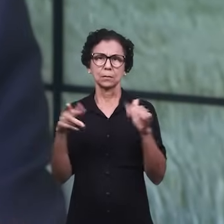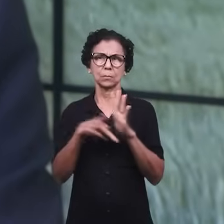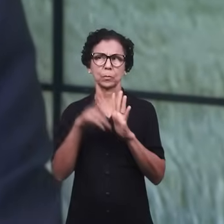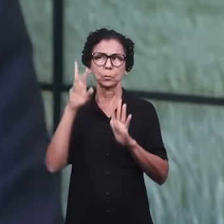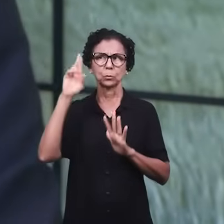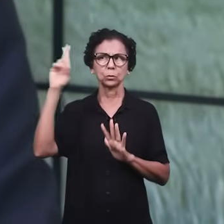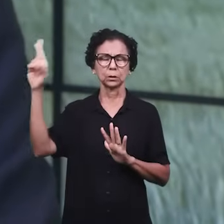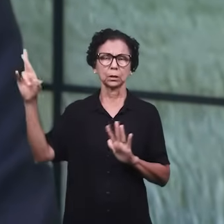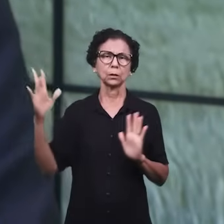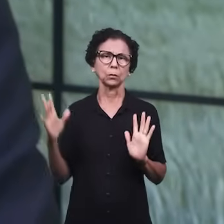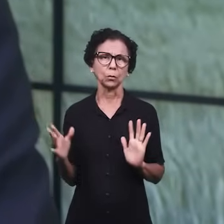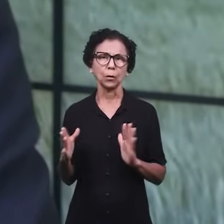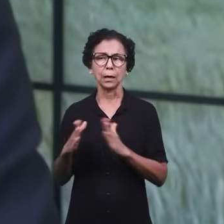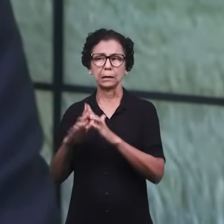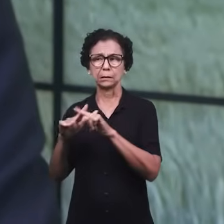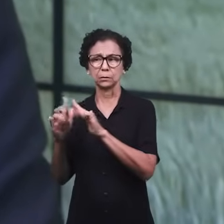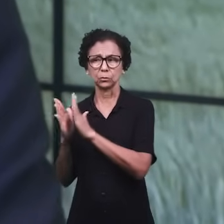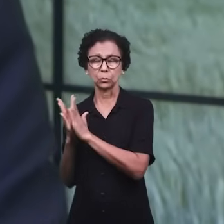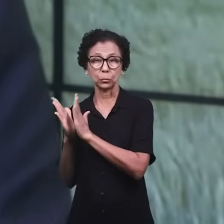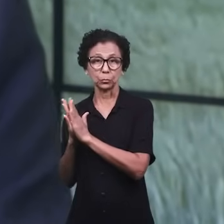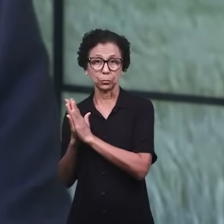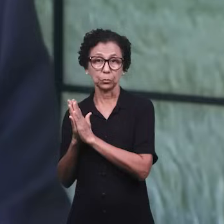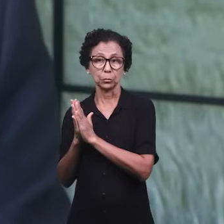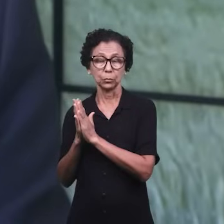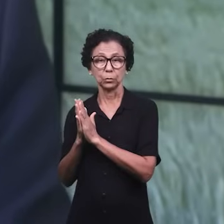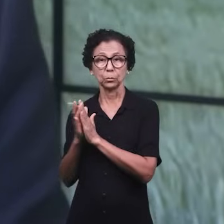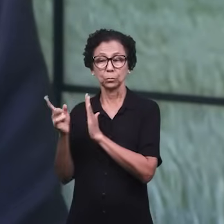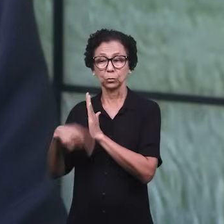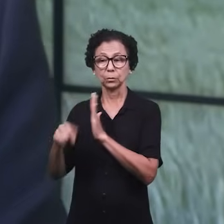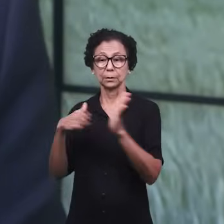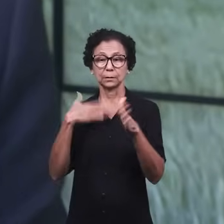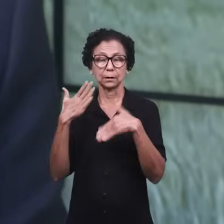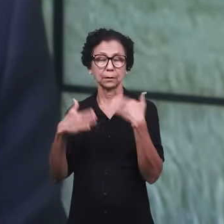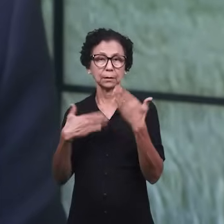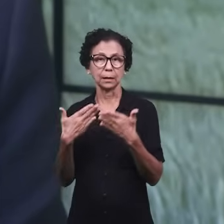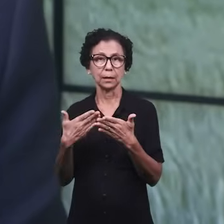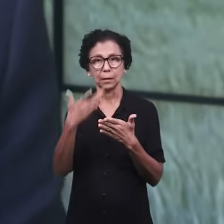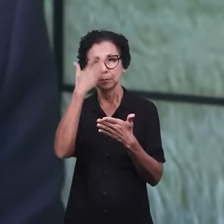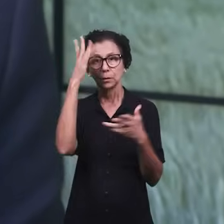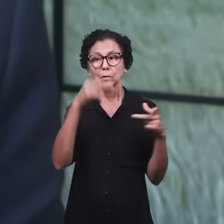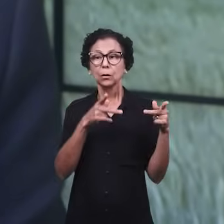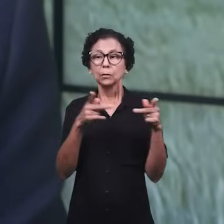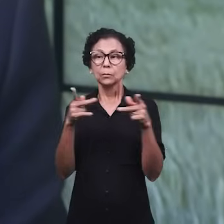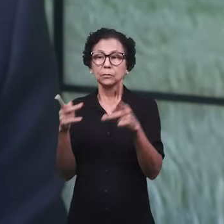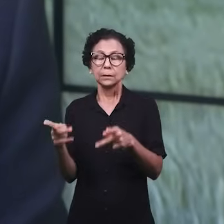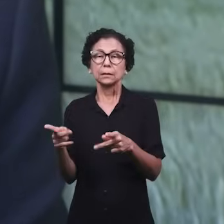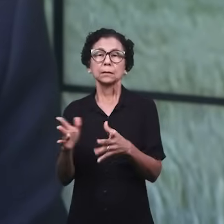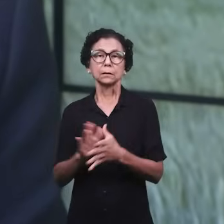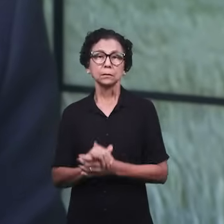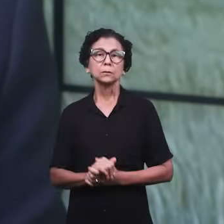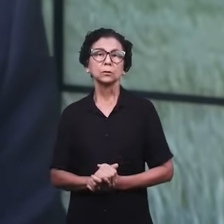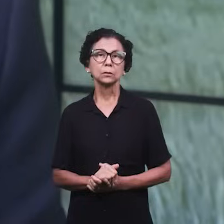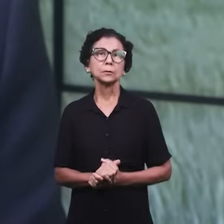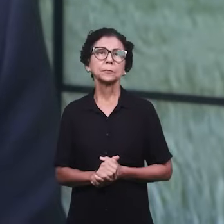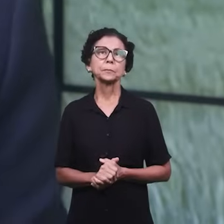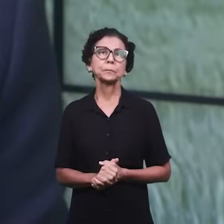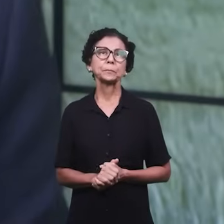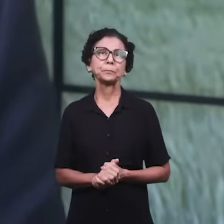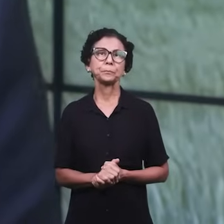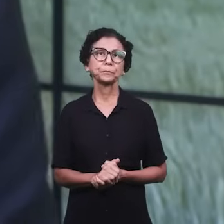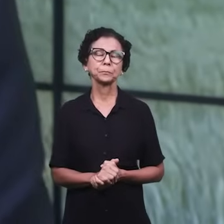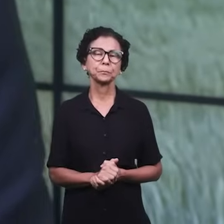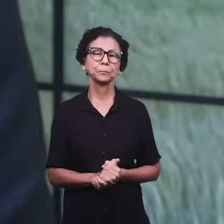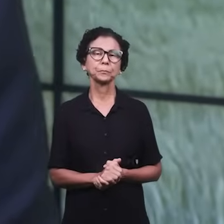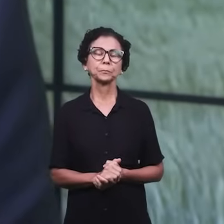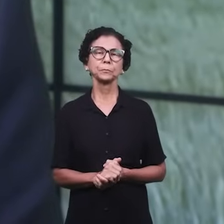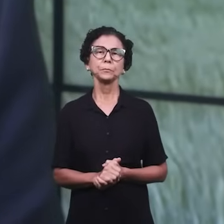diagnóstico a igreja orou quer dizer a igreja se alegra o visitante o testemunho toca muito no visitante que que eu acho não